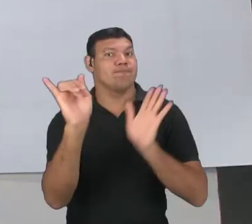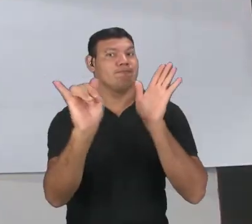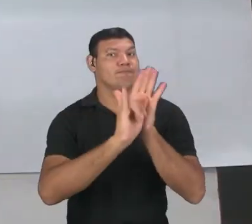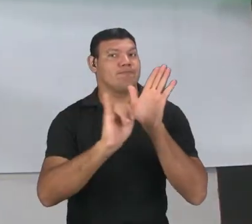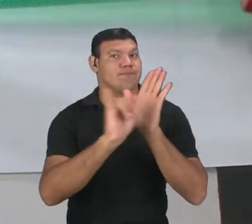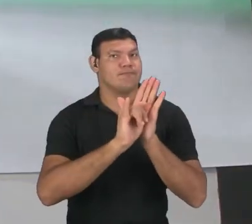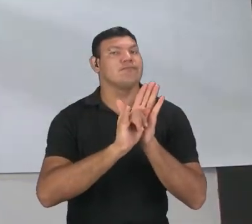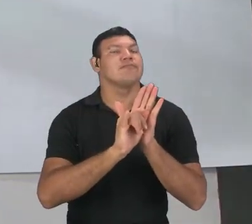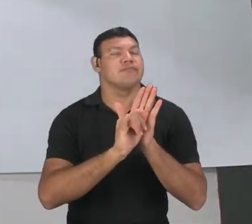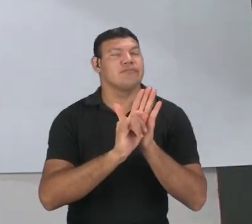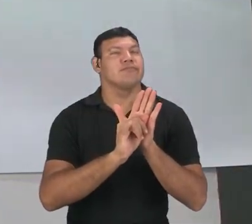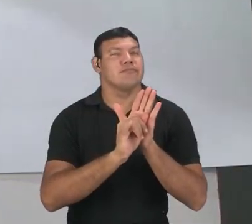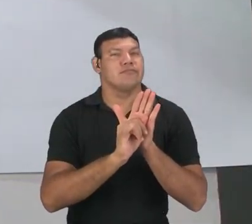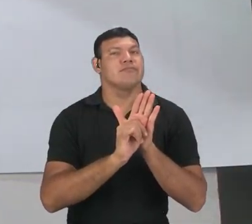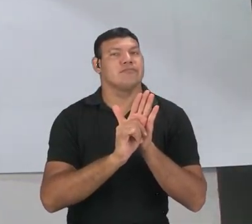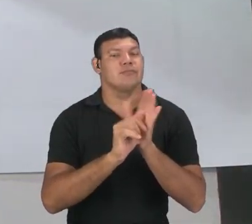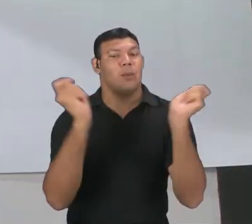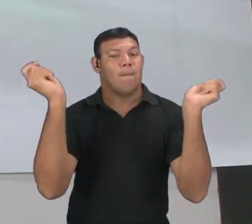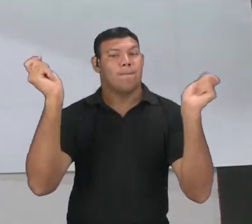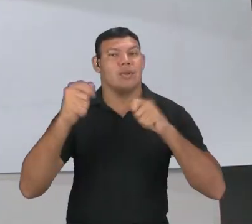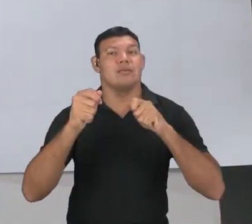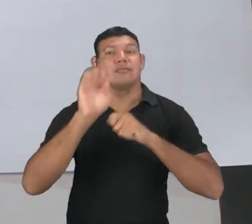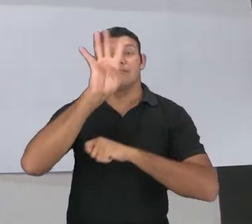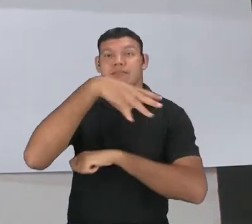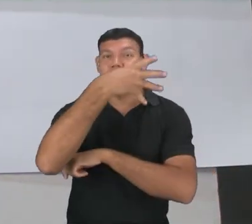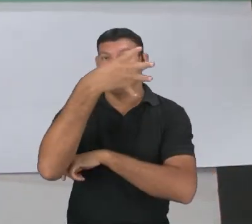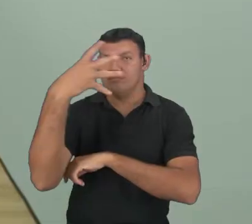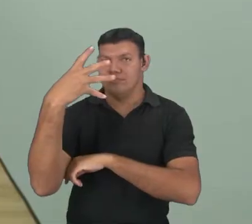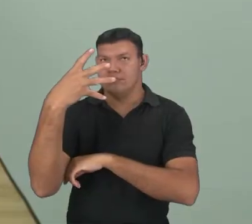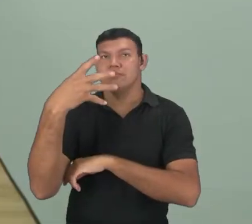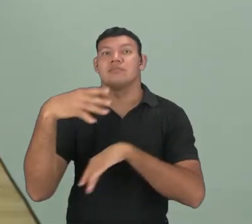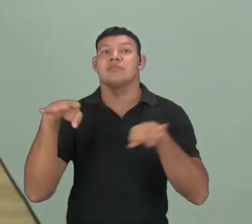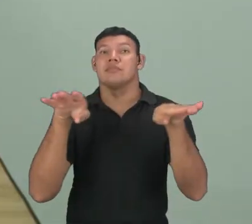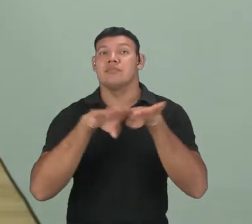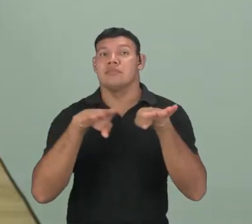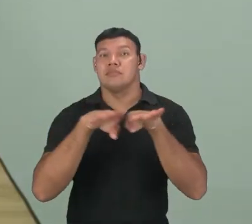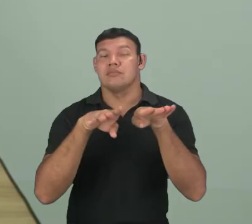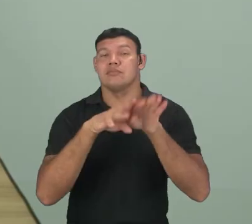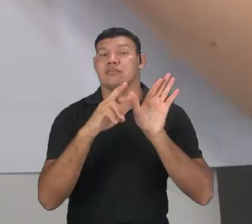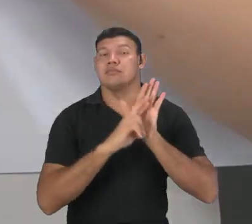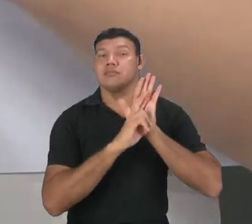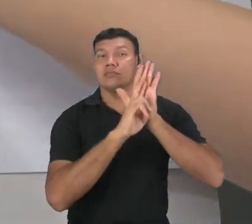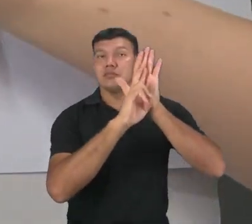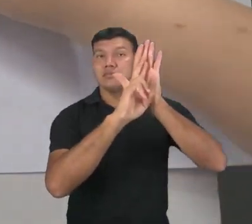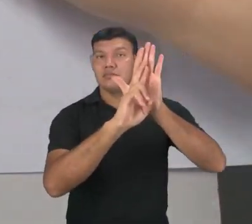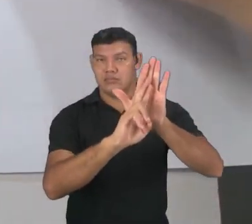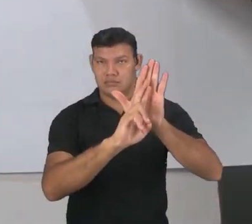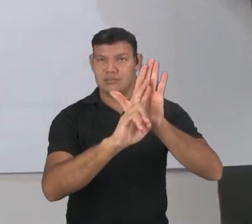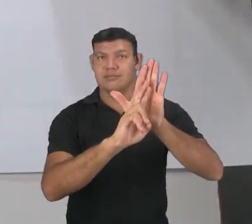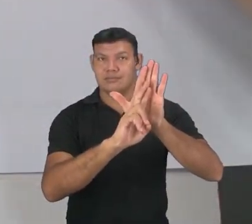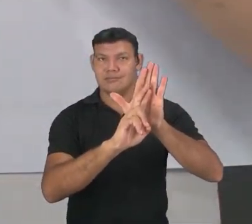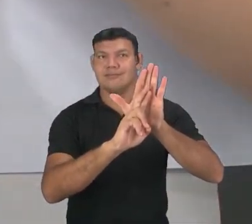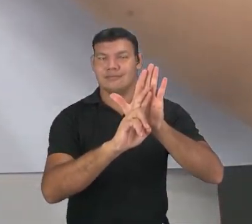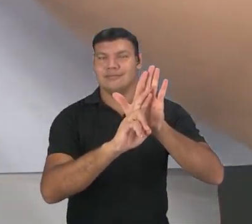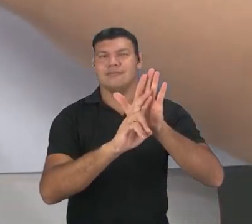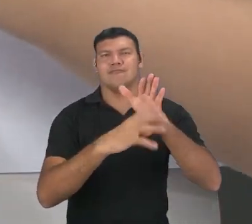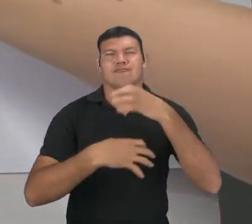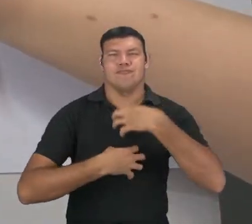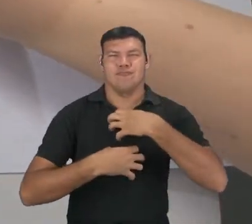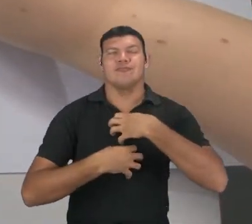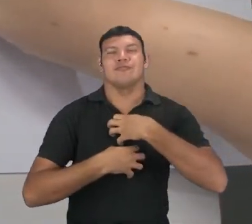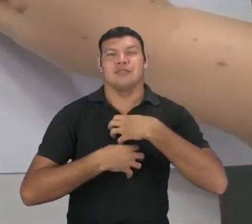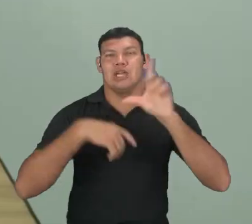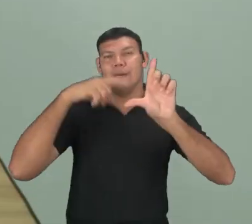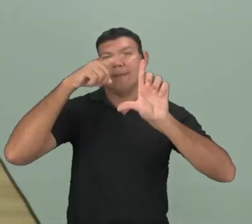conseguimos identificar através da nossa tabela e aqui na representação, né?